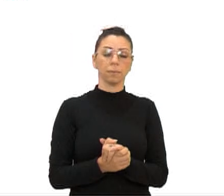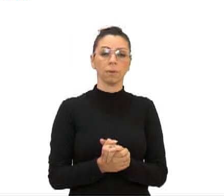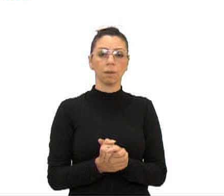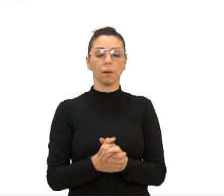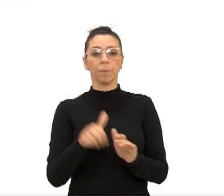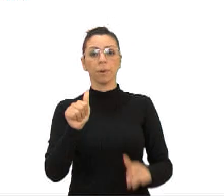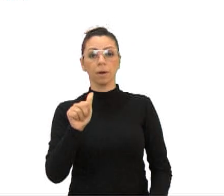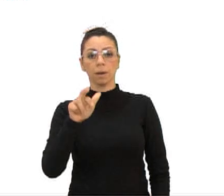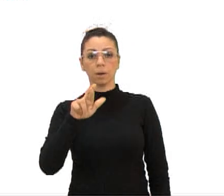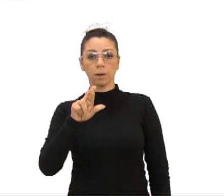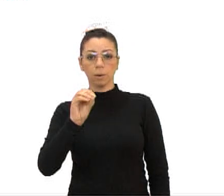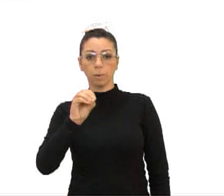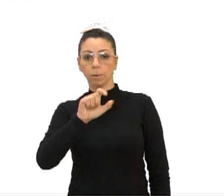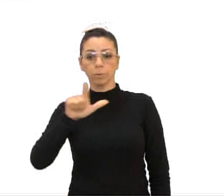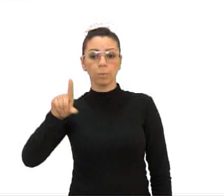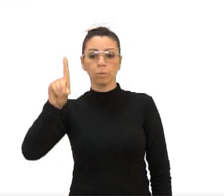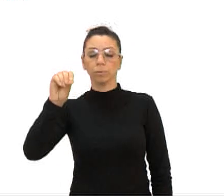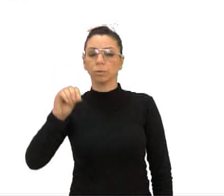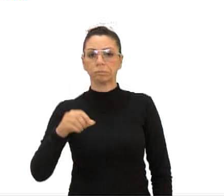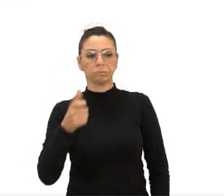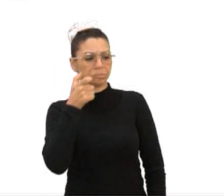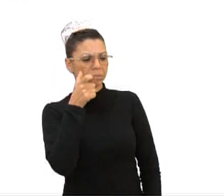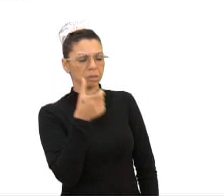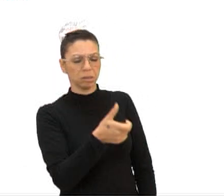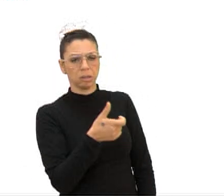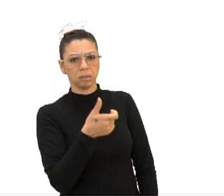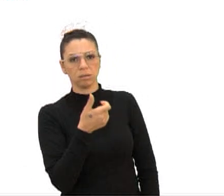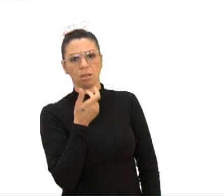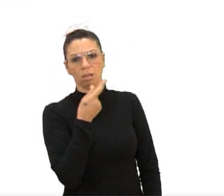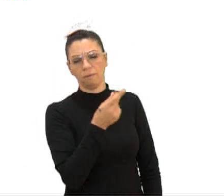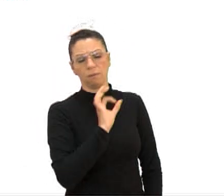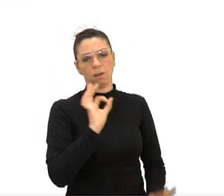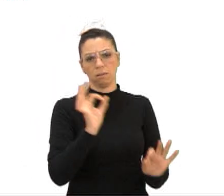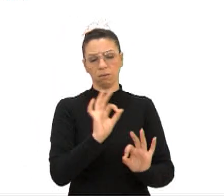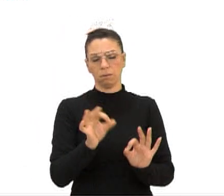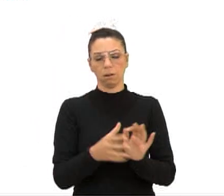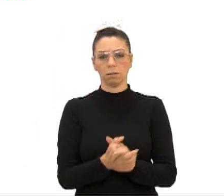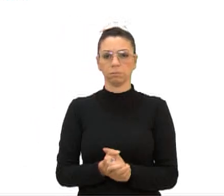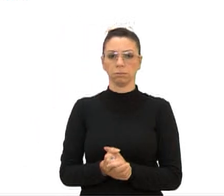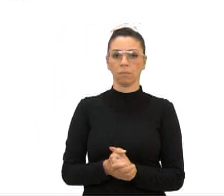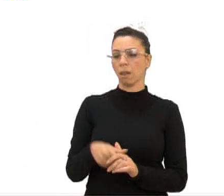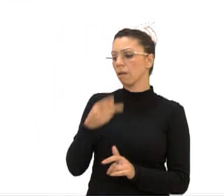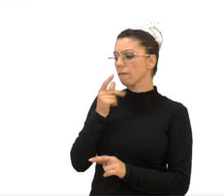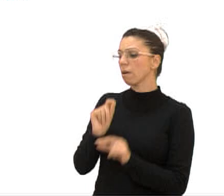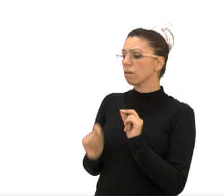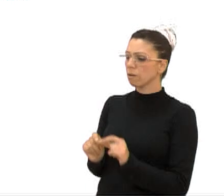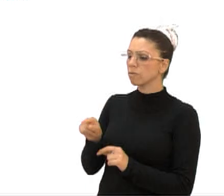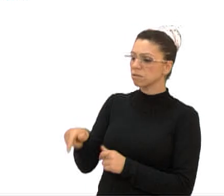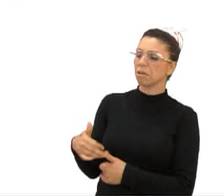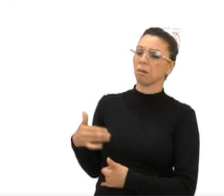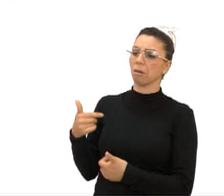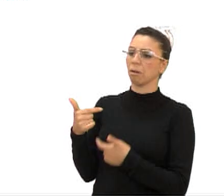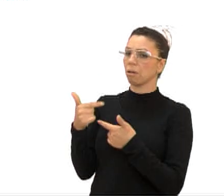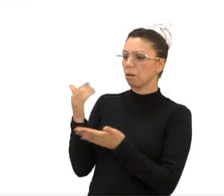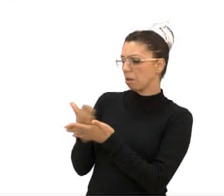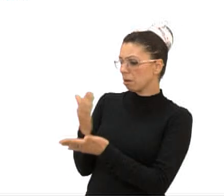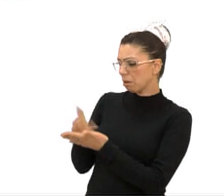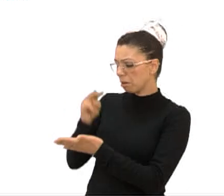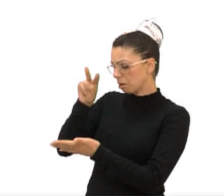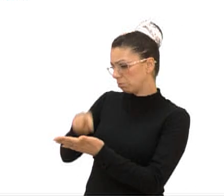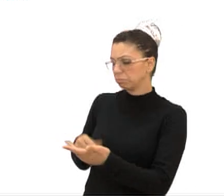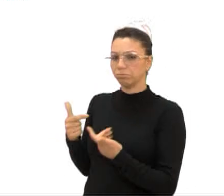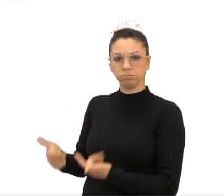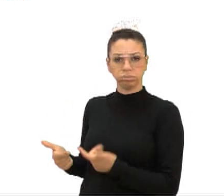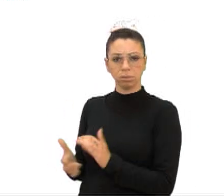muito interessado na fala de Calvin. O que o Calvin diz? Enquanto você fica lendo esse livro chato, eu vou fazer algo divertido.